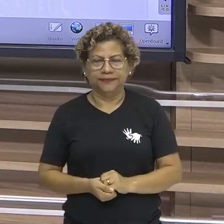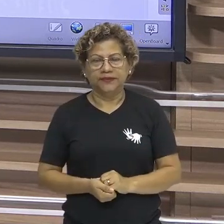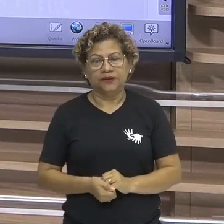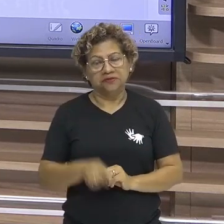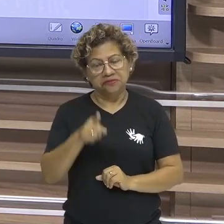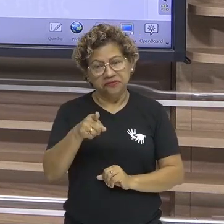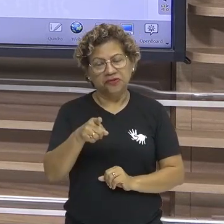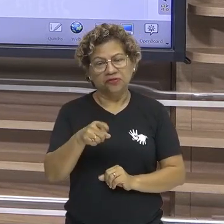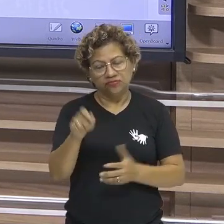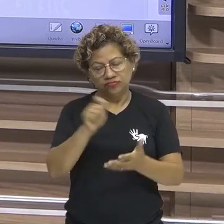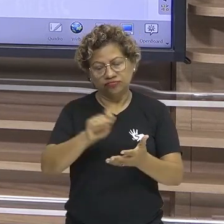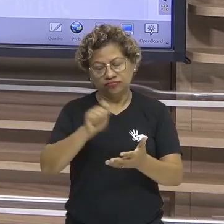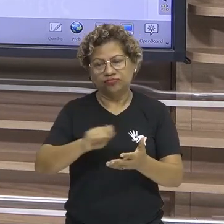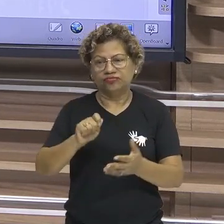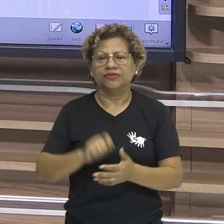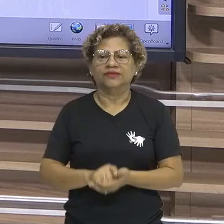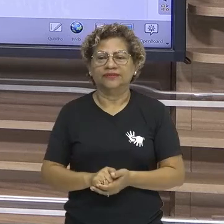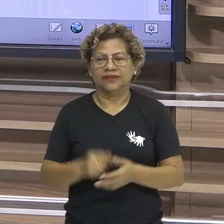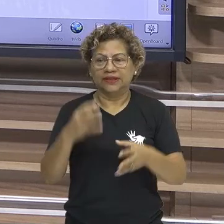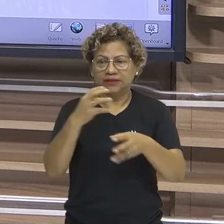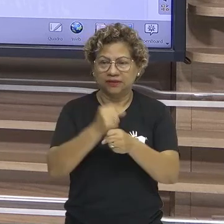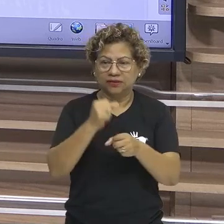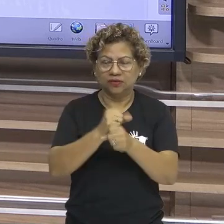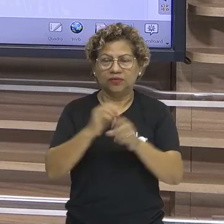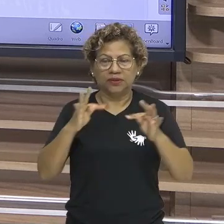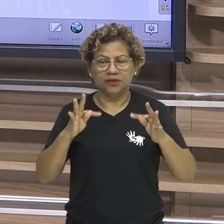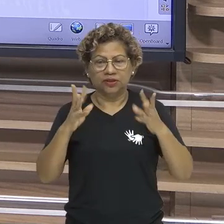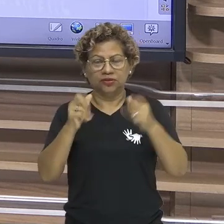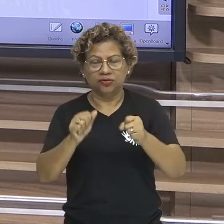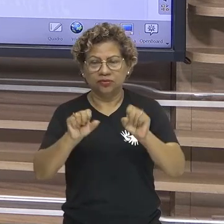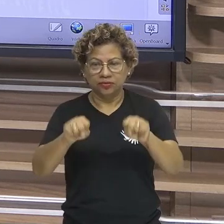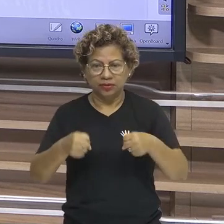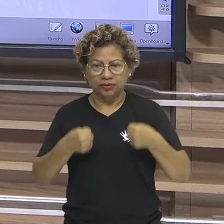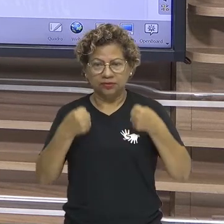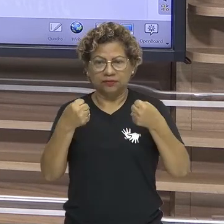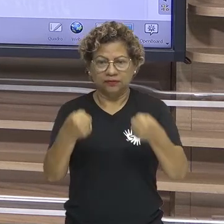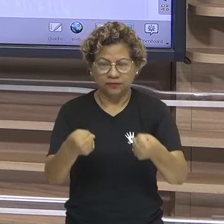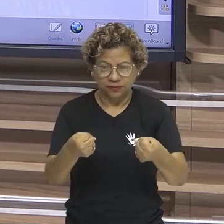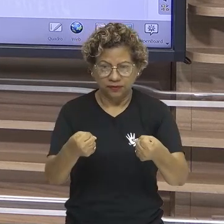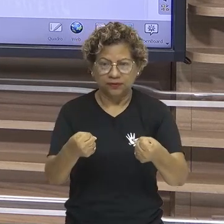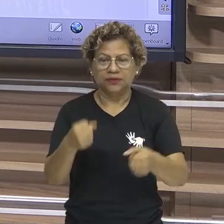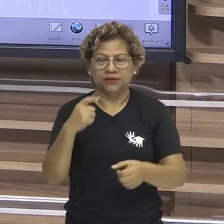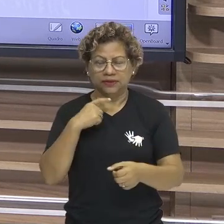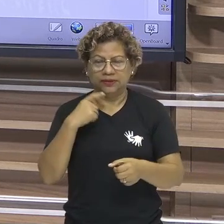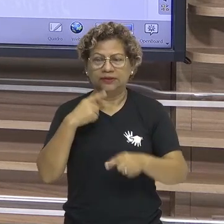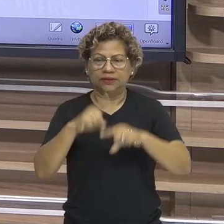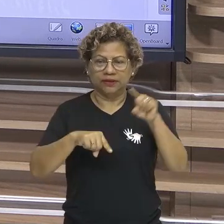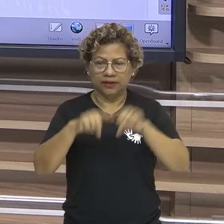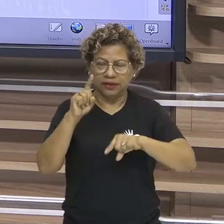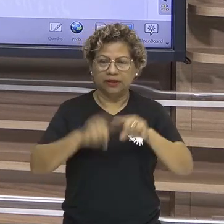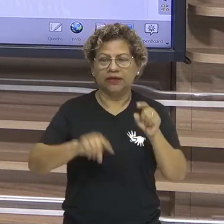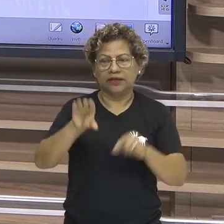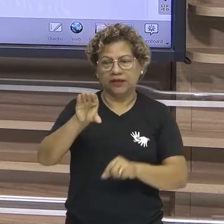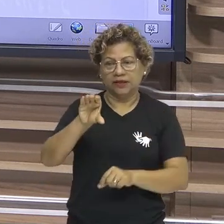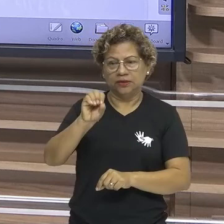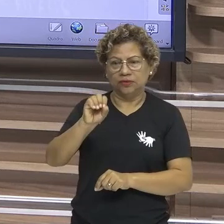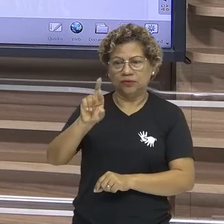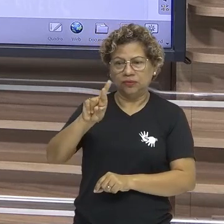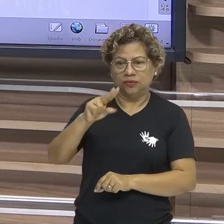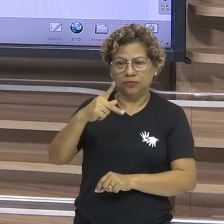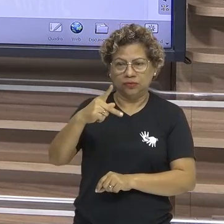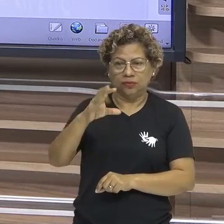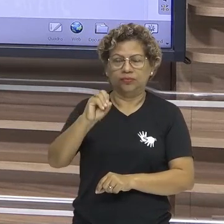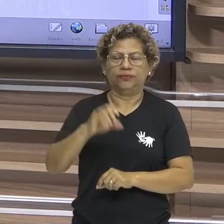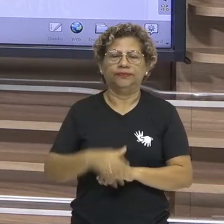resultante é a soma de todas as forças que estão atuando sobre o corpo. Tá certo, pessoal? É a resposta da